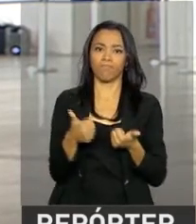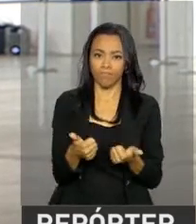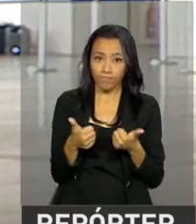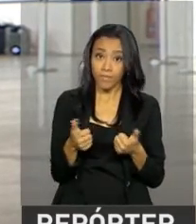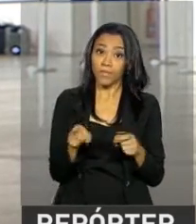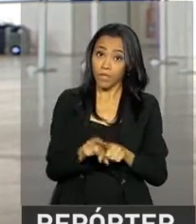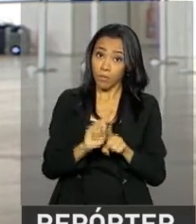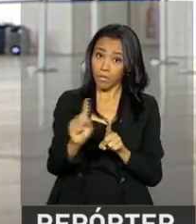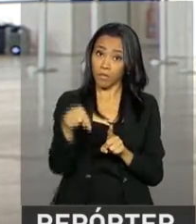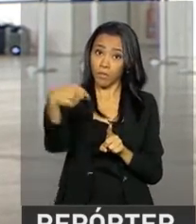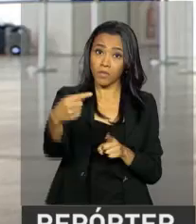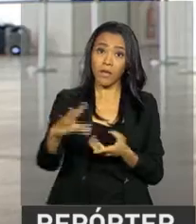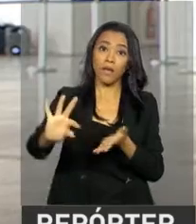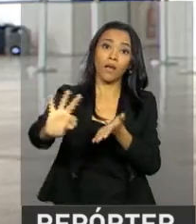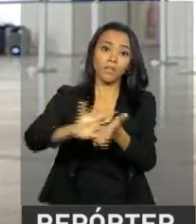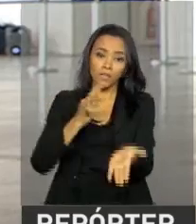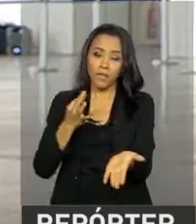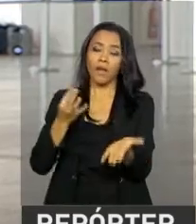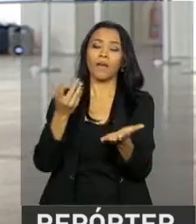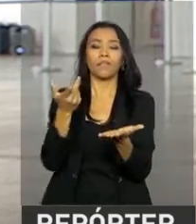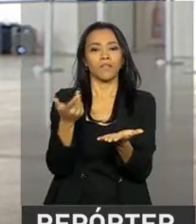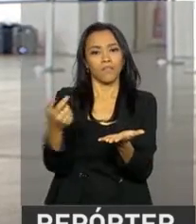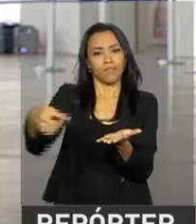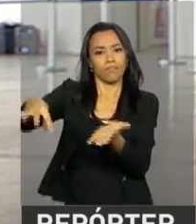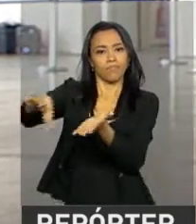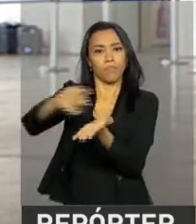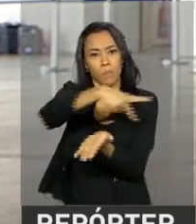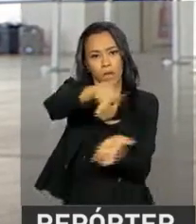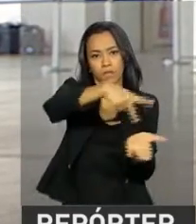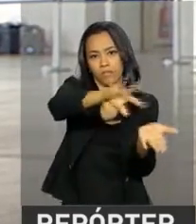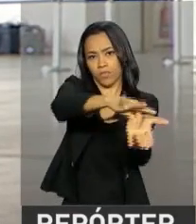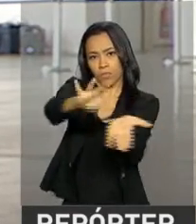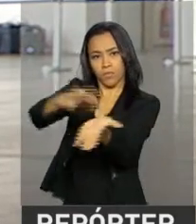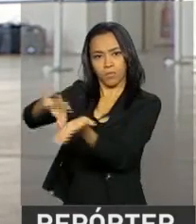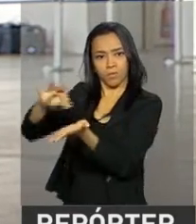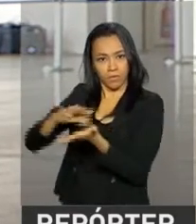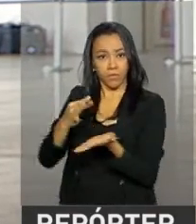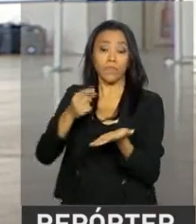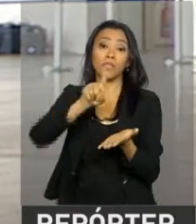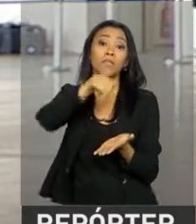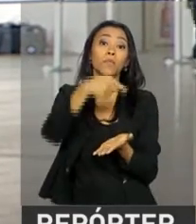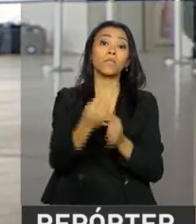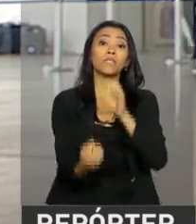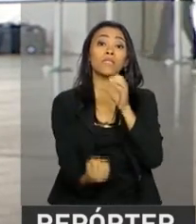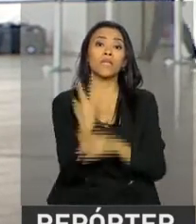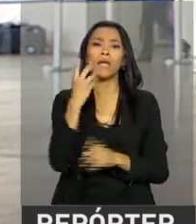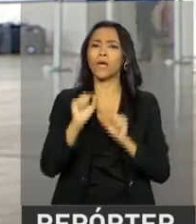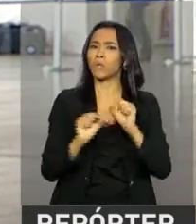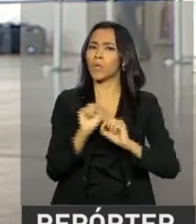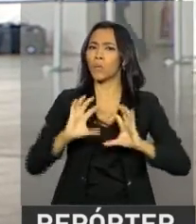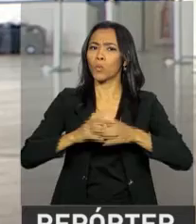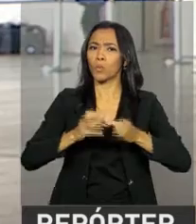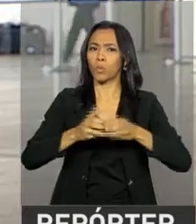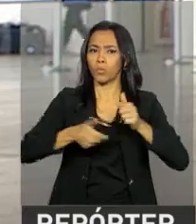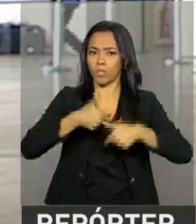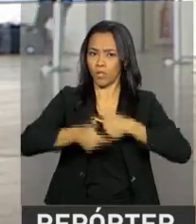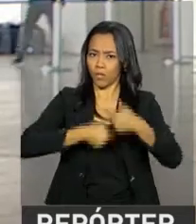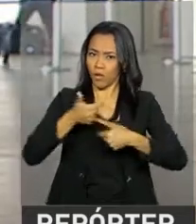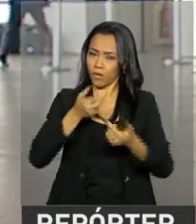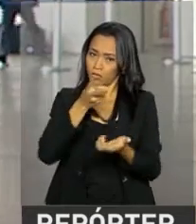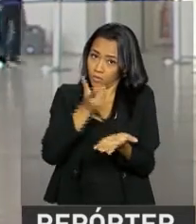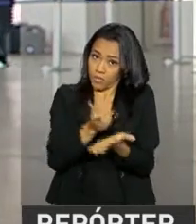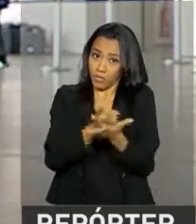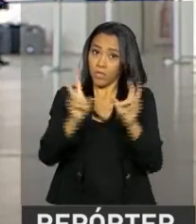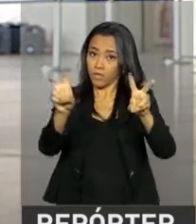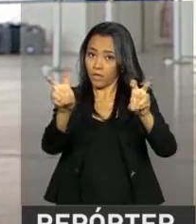assinada uma declaração conjunta devem ser assinados acordos e ainda deve ser criado também um grupo de trabalho sobre esse assunto